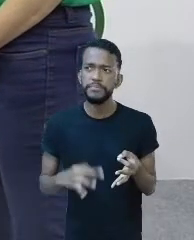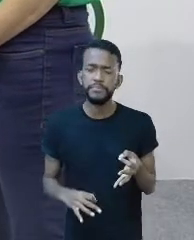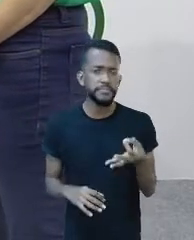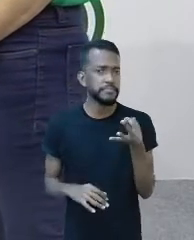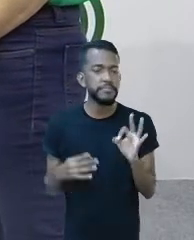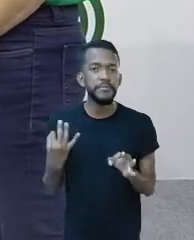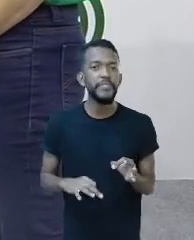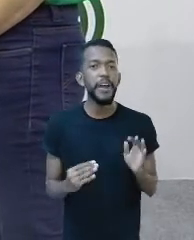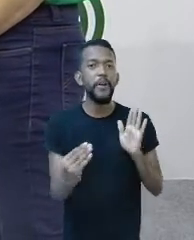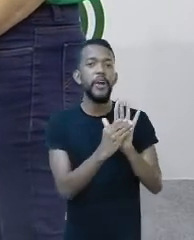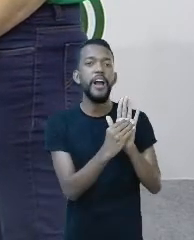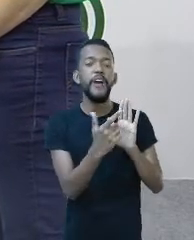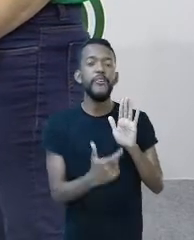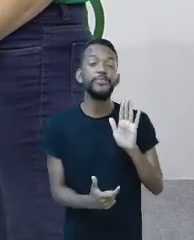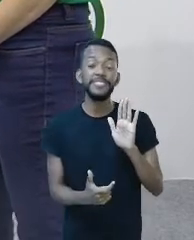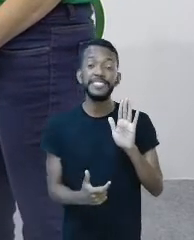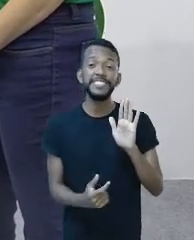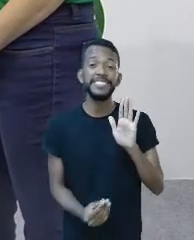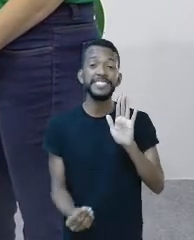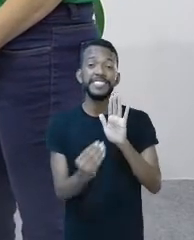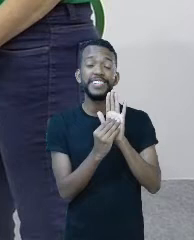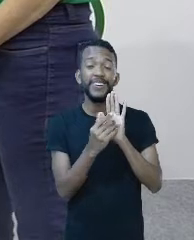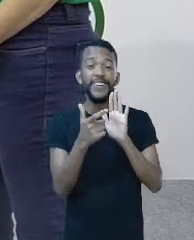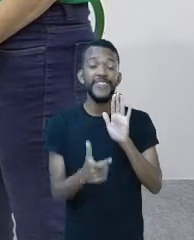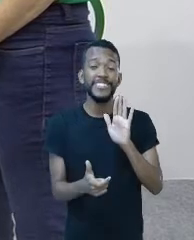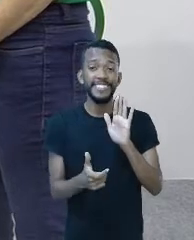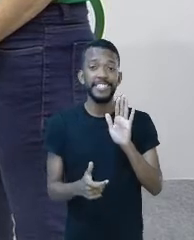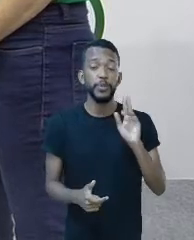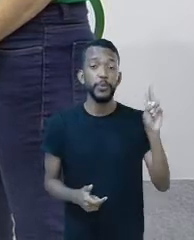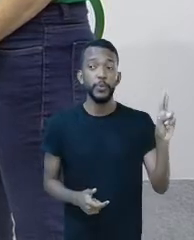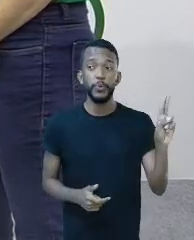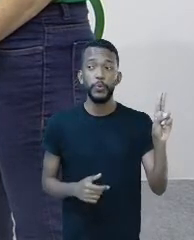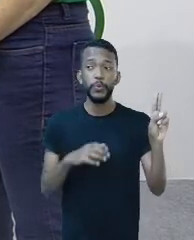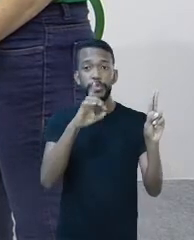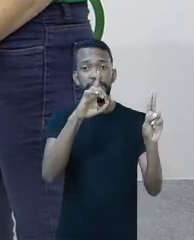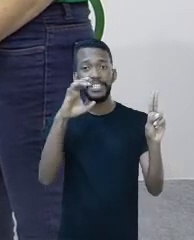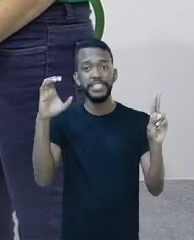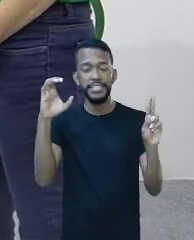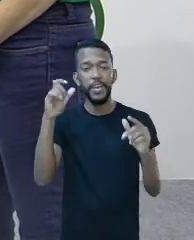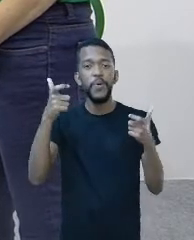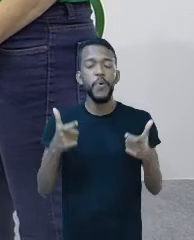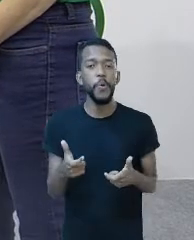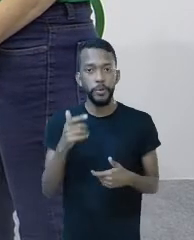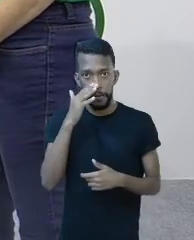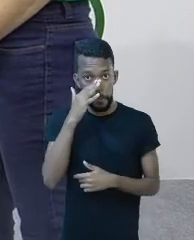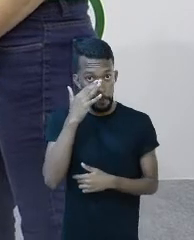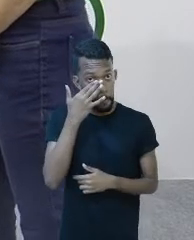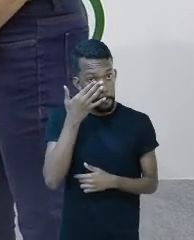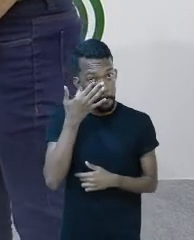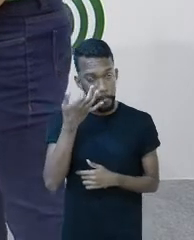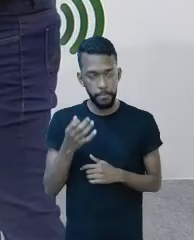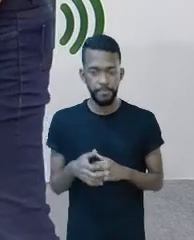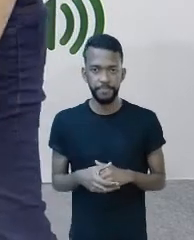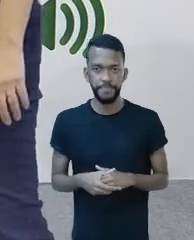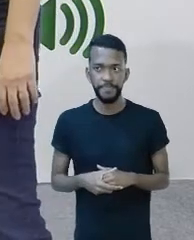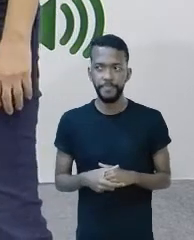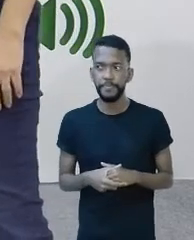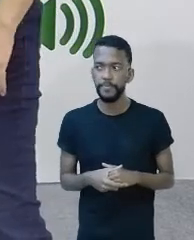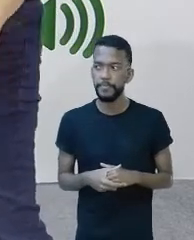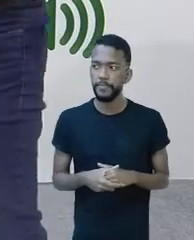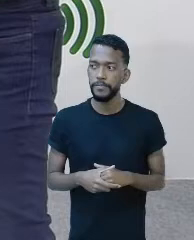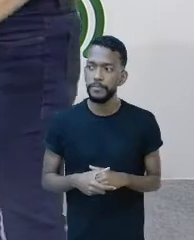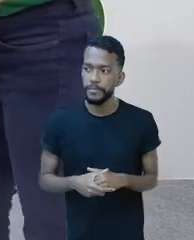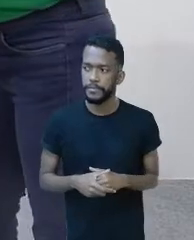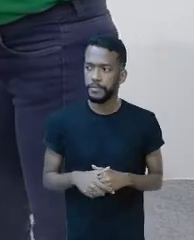a senhora vai colocar a quantidade de pontos? Unidade, dezena ou centena? Eita. Deixa eu ver. 5 pontos.